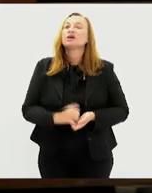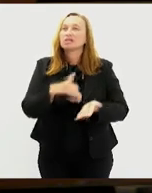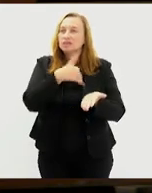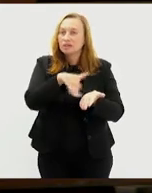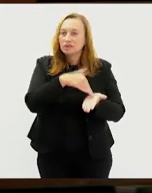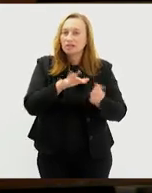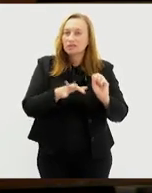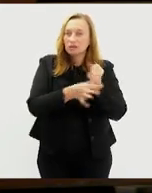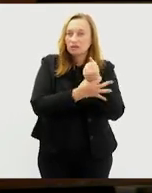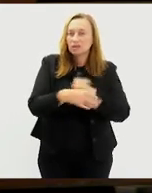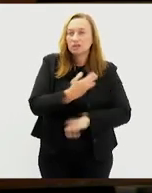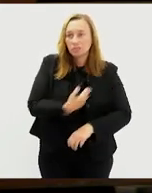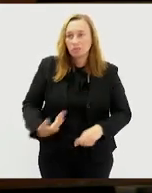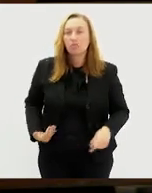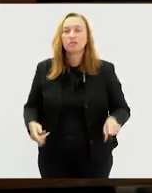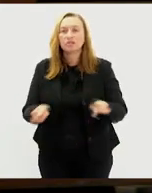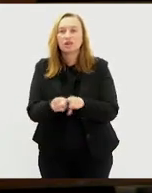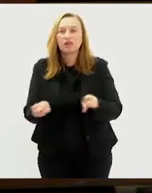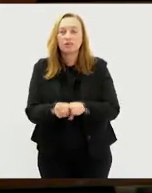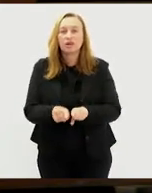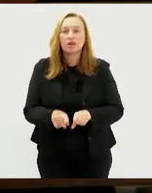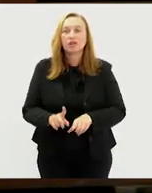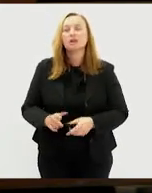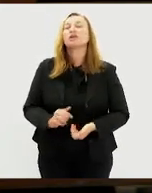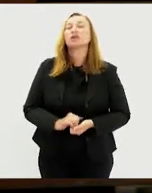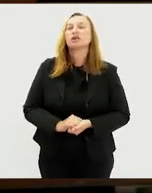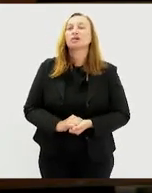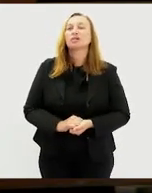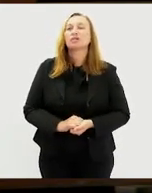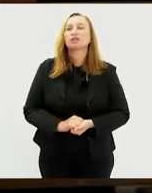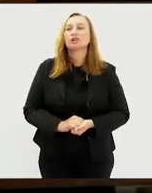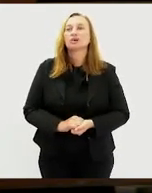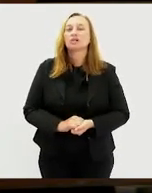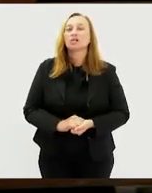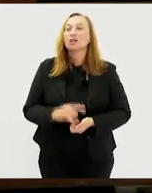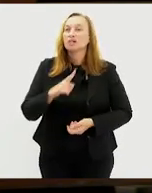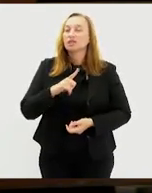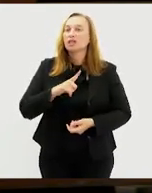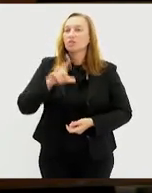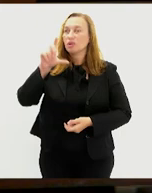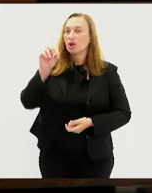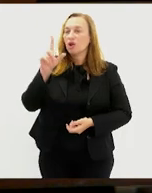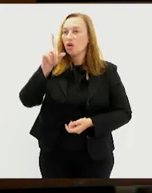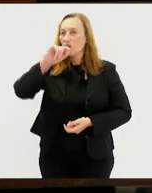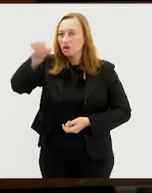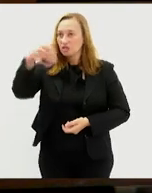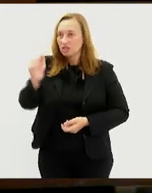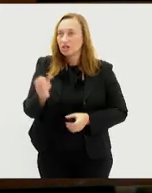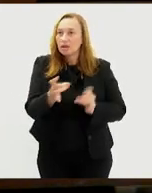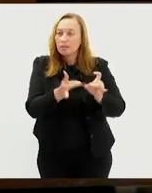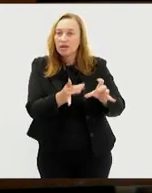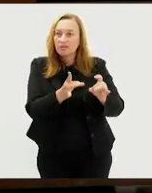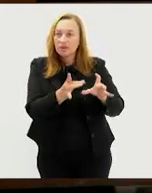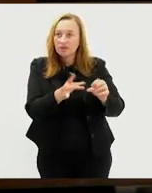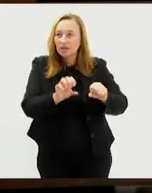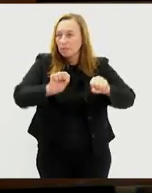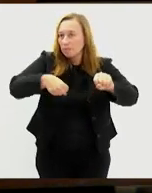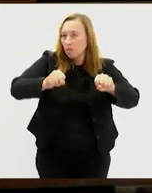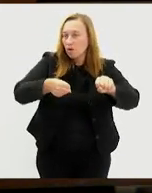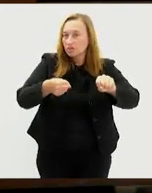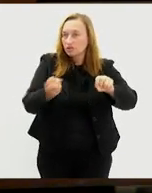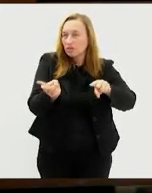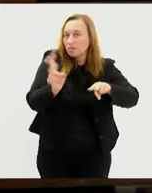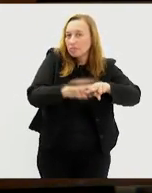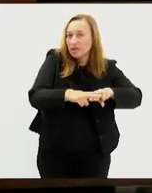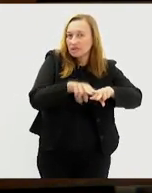envolvido segundo informações eles T uma loja de moto peç para vender peç de motos apreendida no depósito é isso